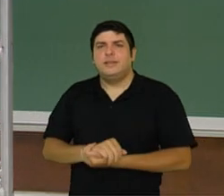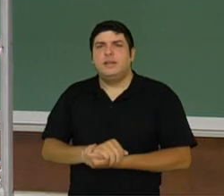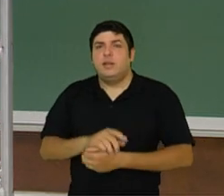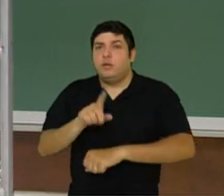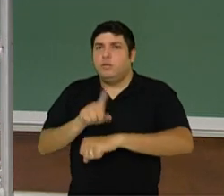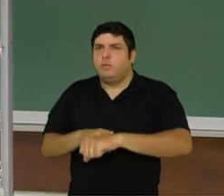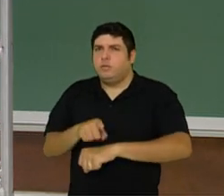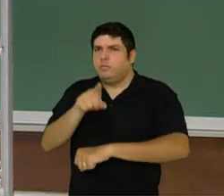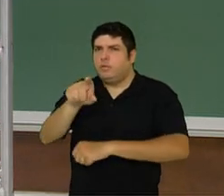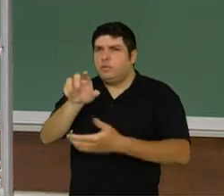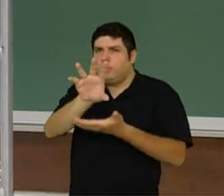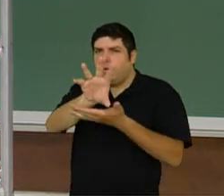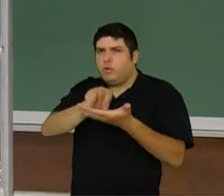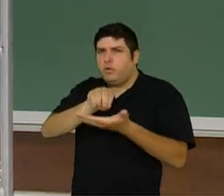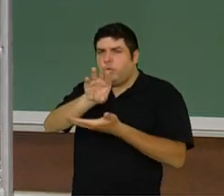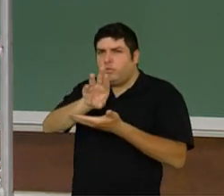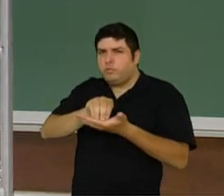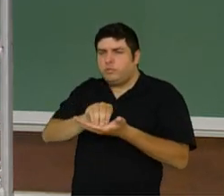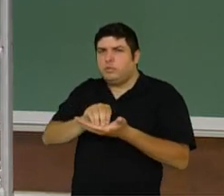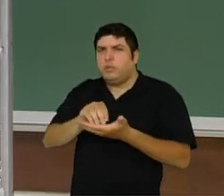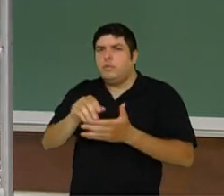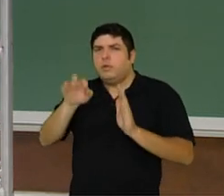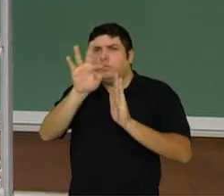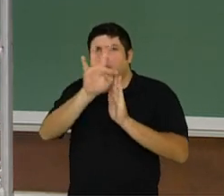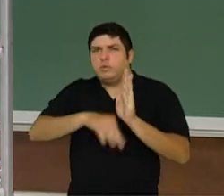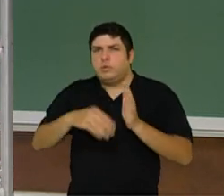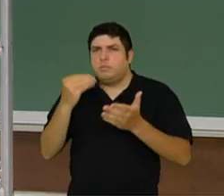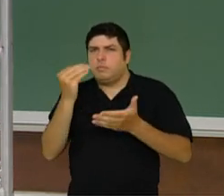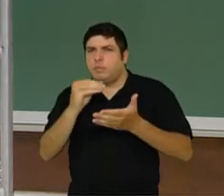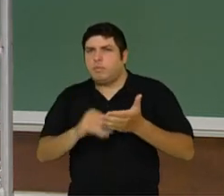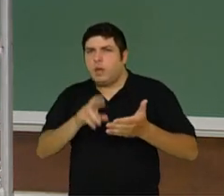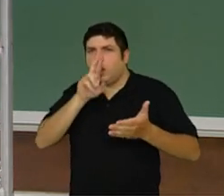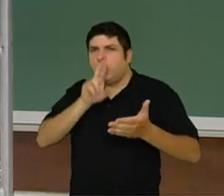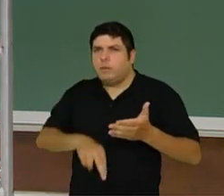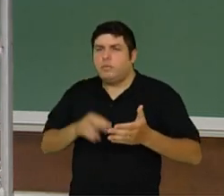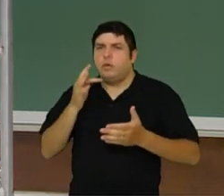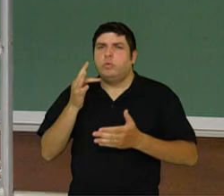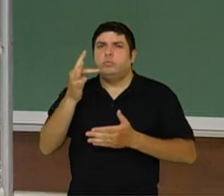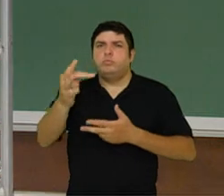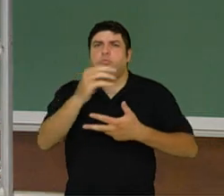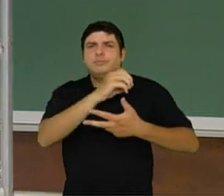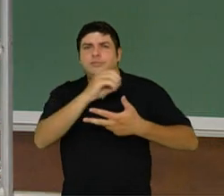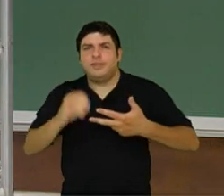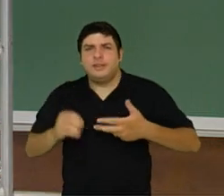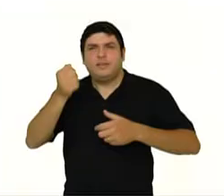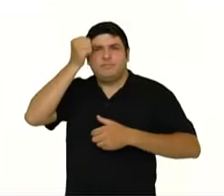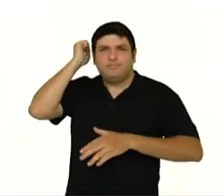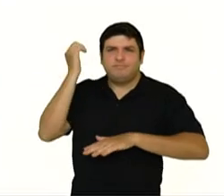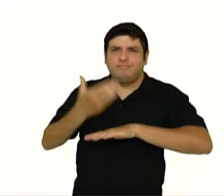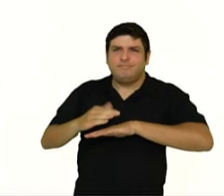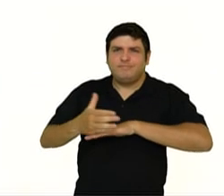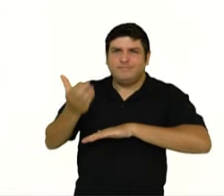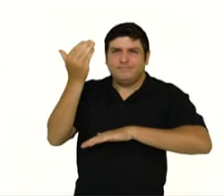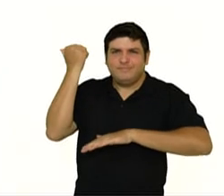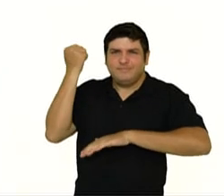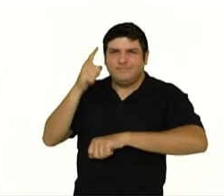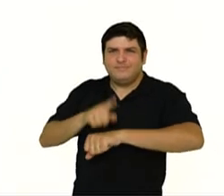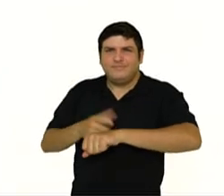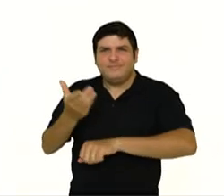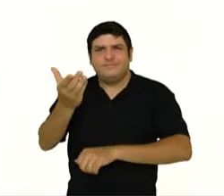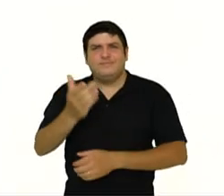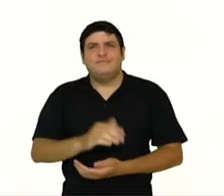você. Anota aí os possíveis textos, isso vai ser bem importante para vocês no Enem, no vestibular, tá bom? Vamos lá?